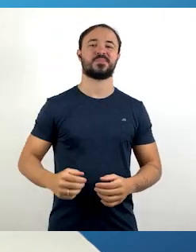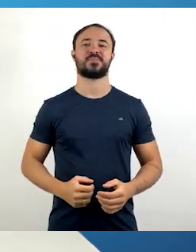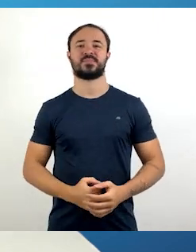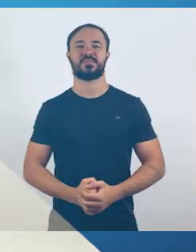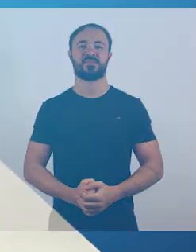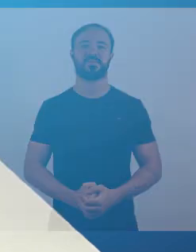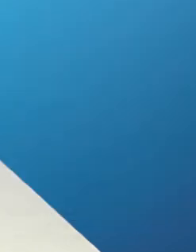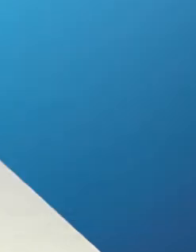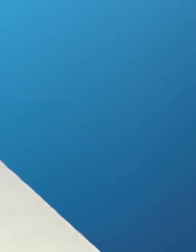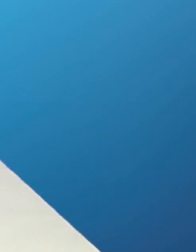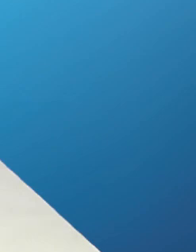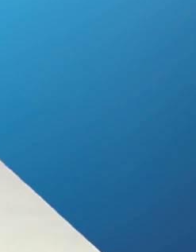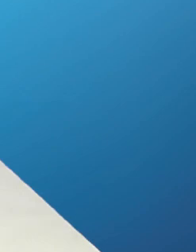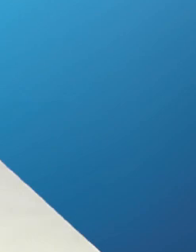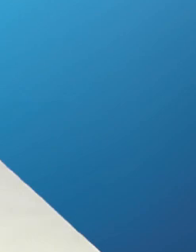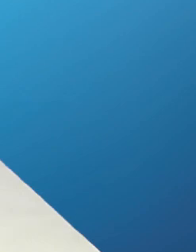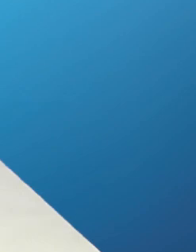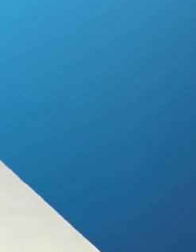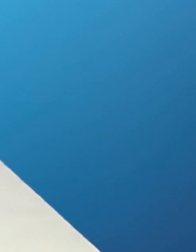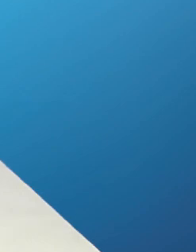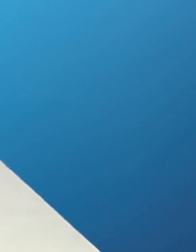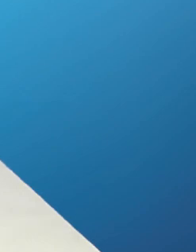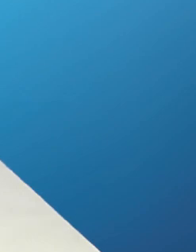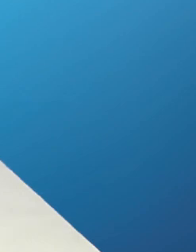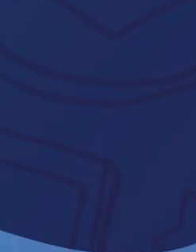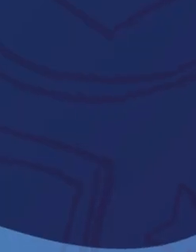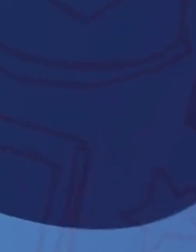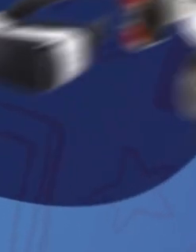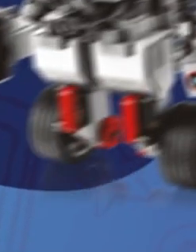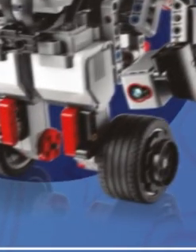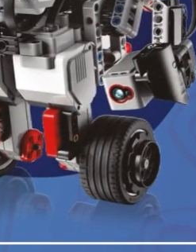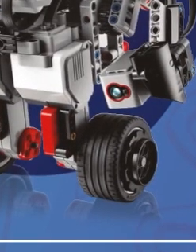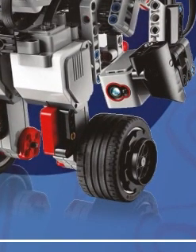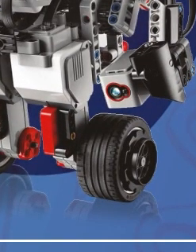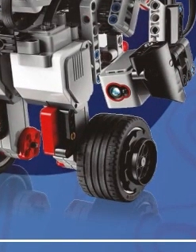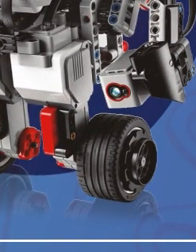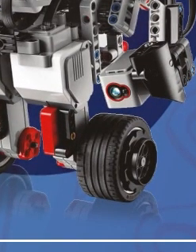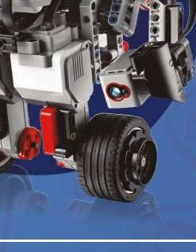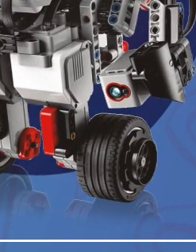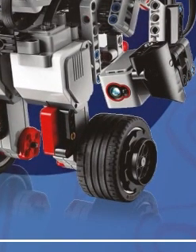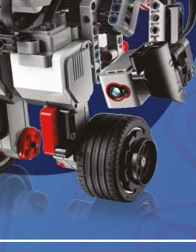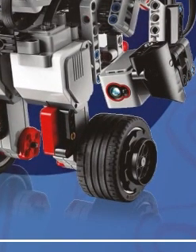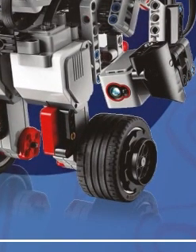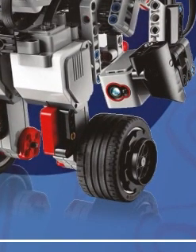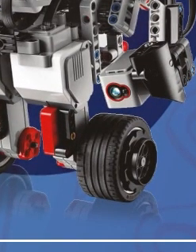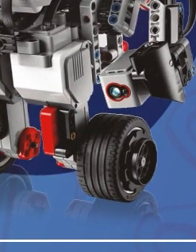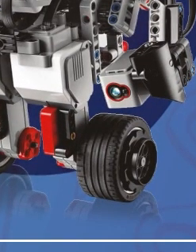encontro. Fico por aqui e até mais. Tchau!